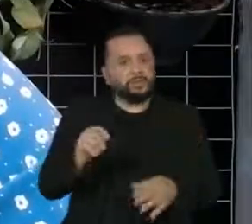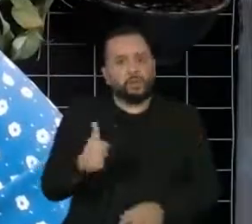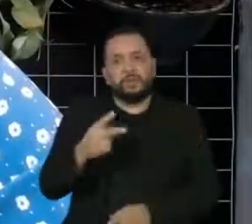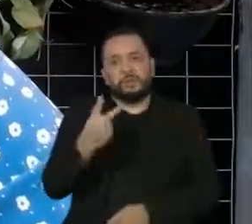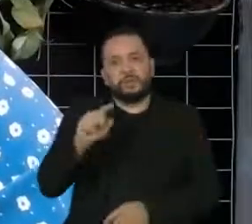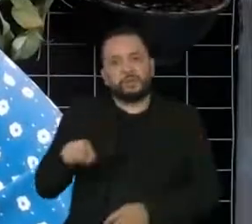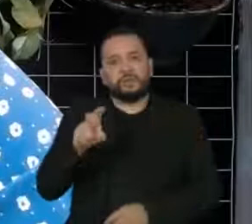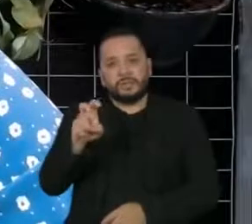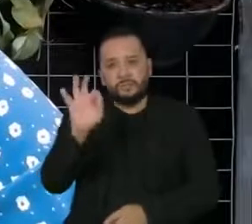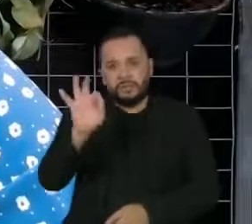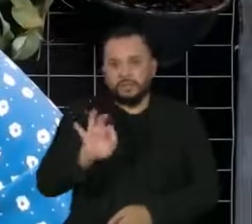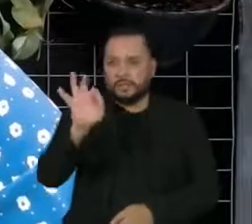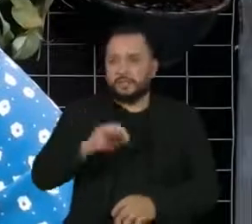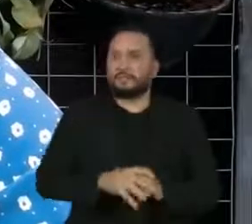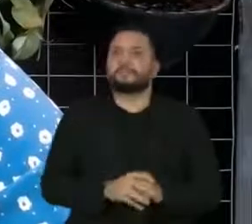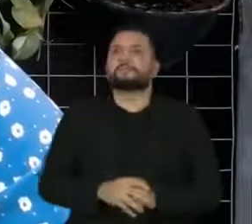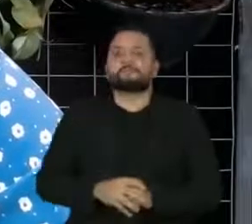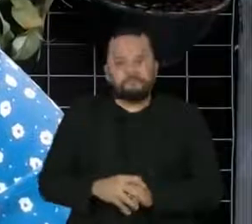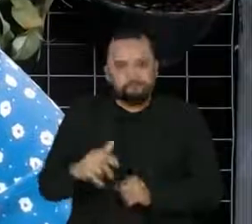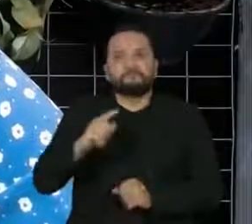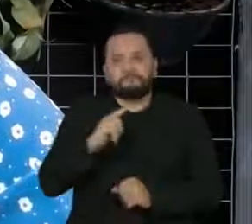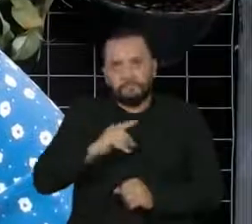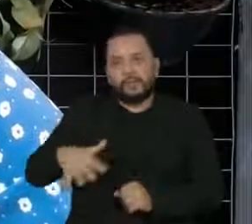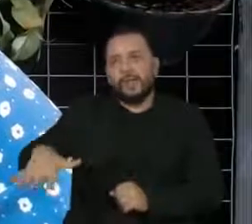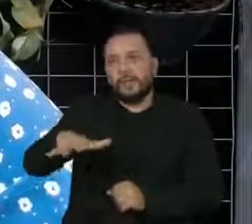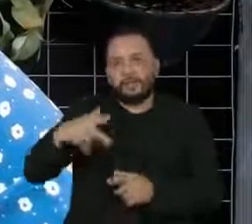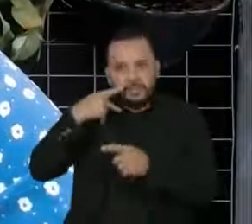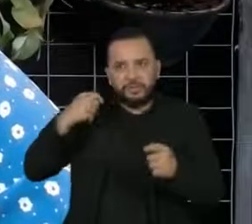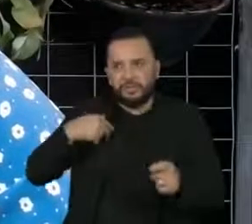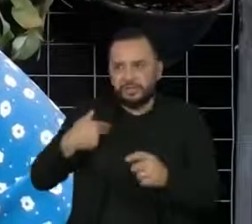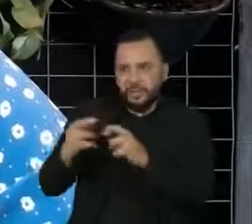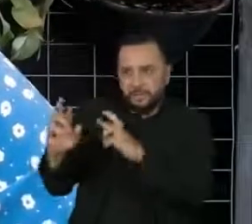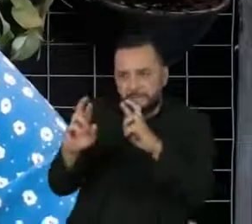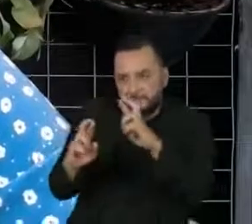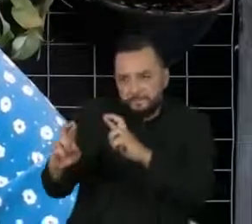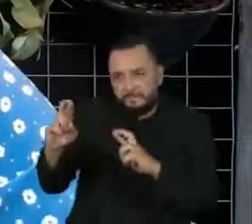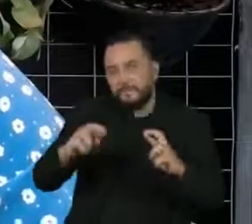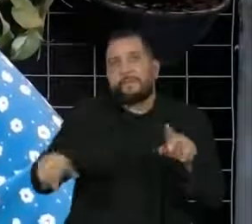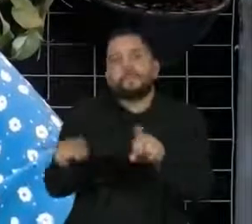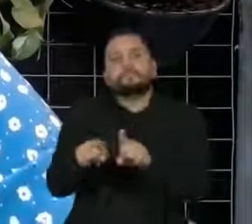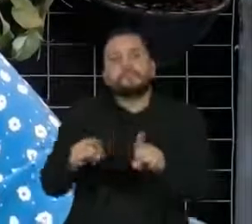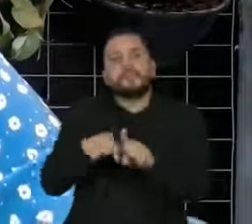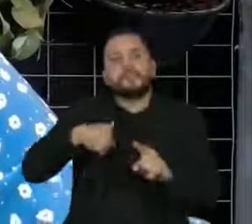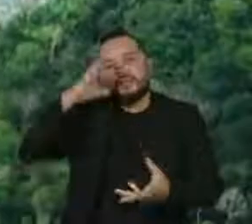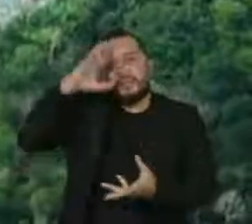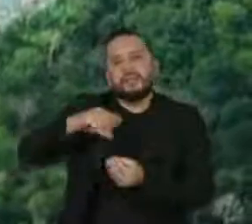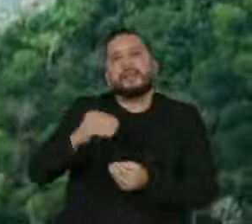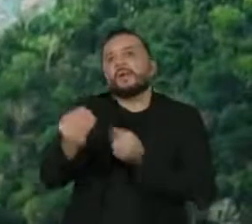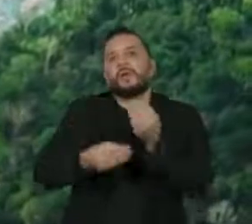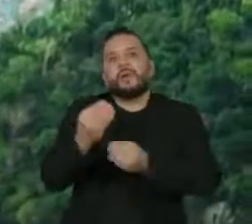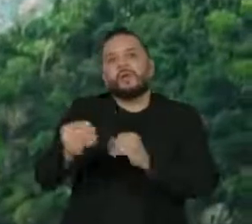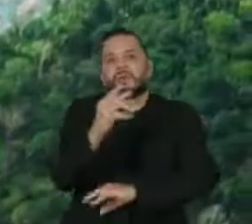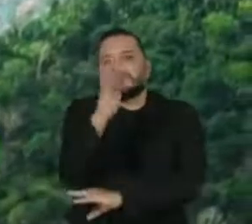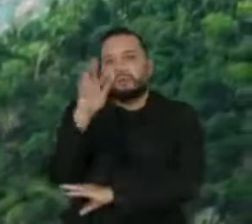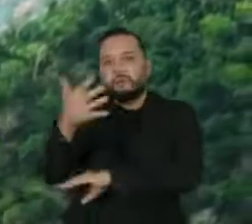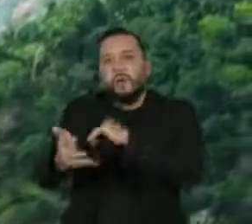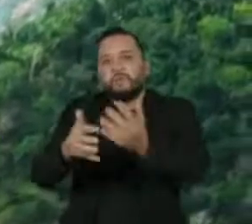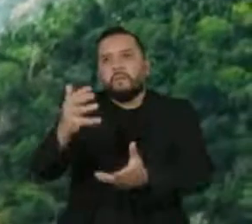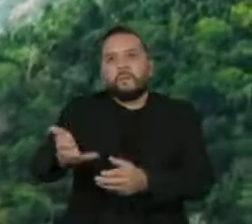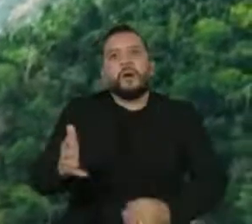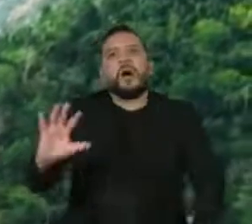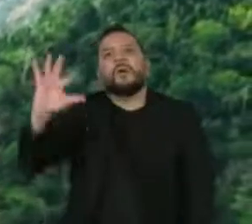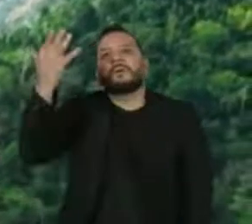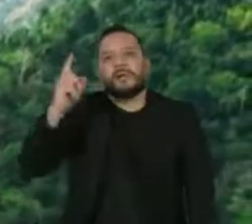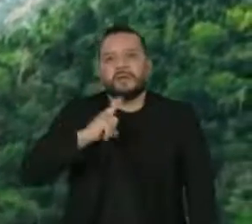desmatamento dentro das terras indígenas, é importante também entender a dinâmica do desmatamento ao redor desses